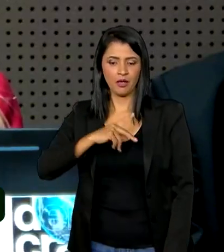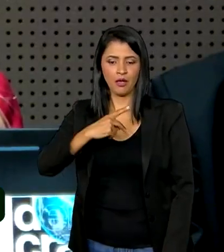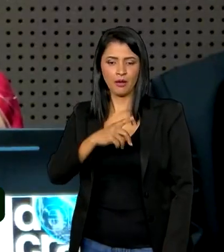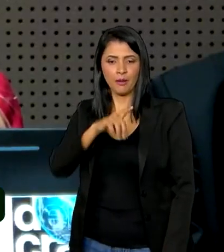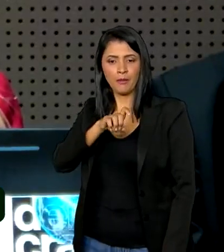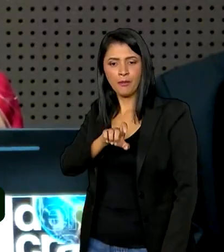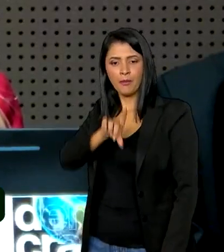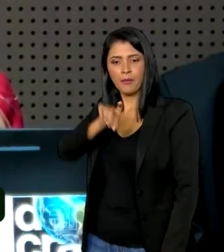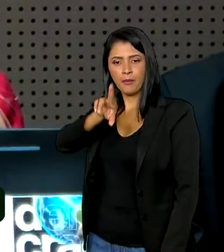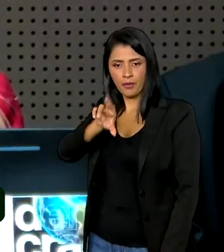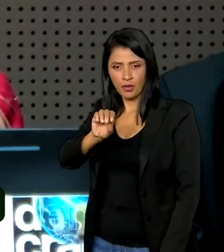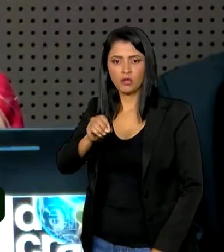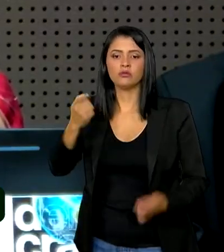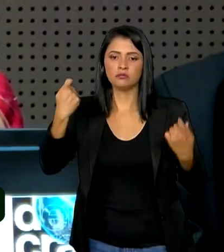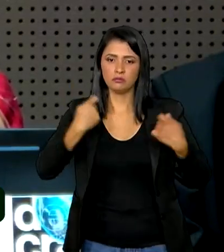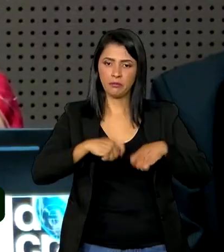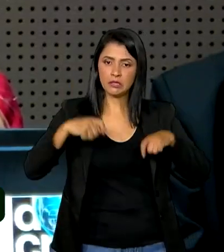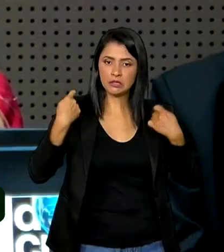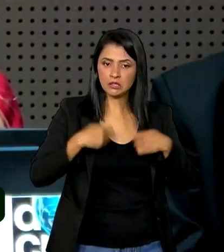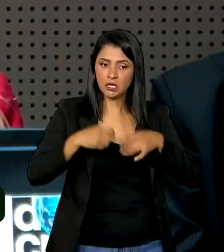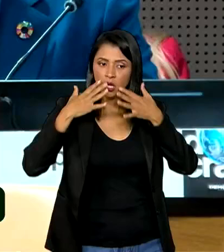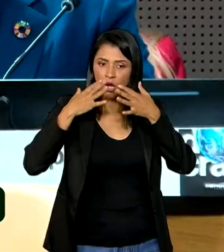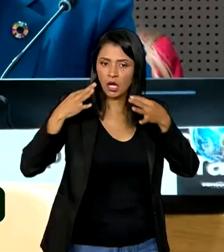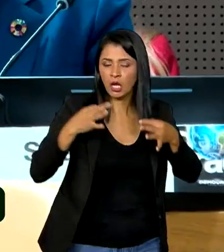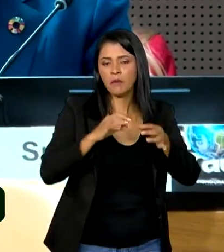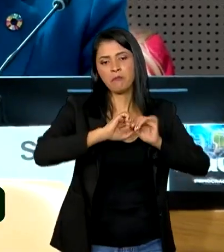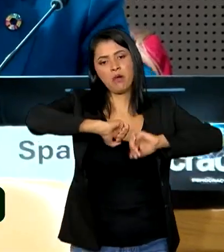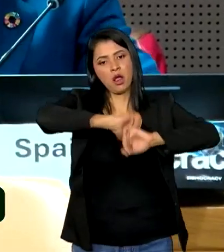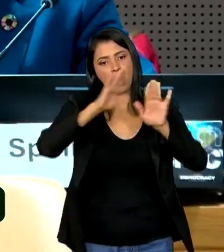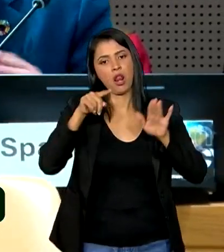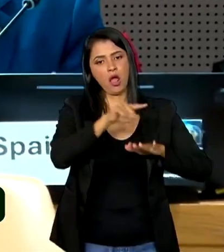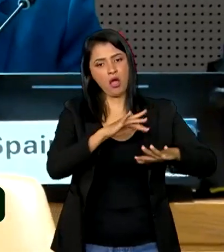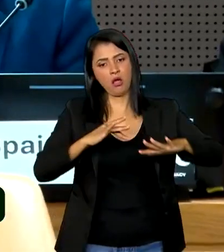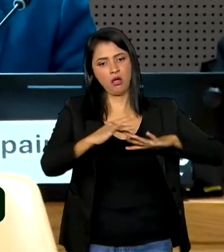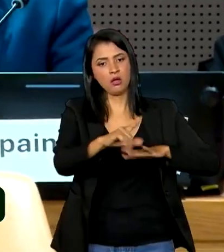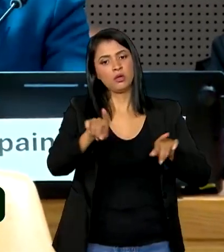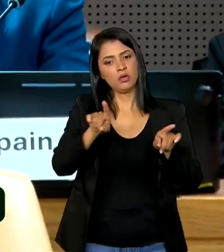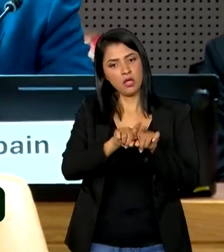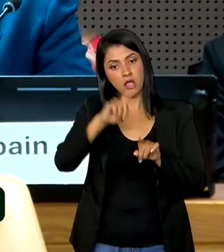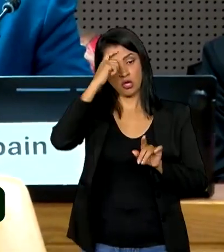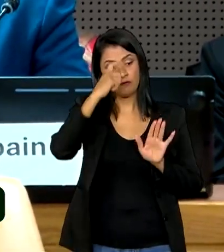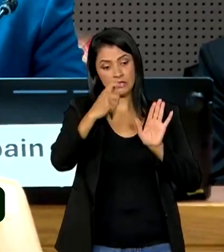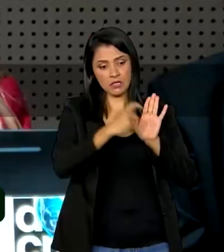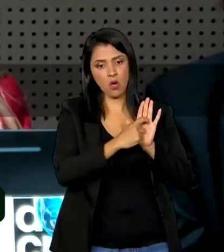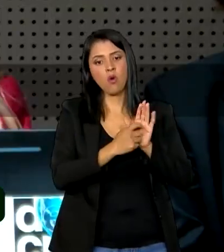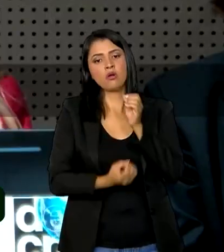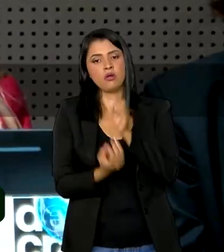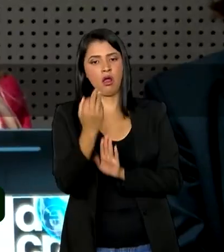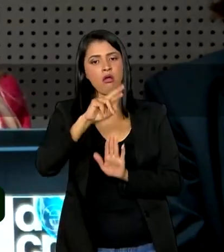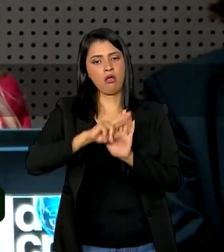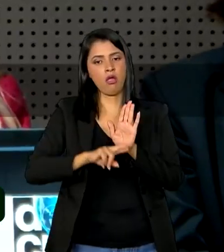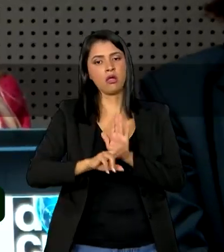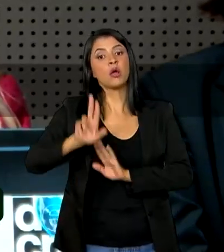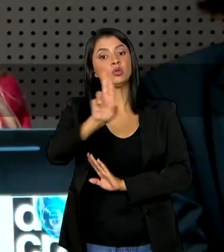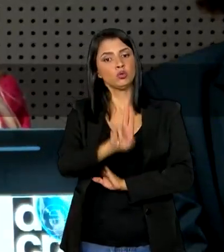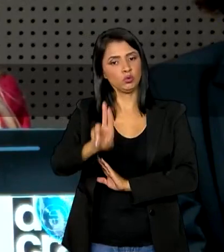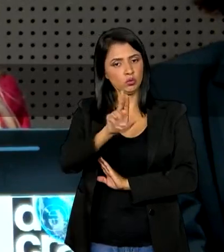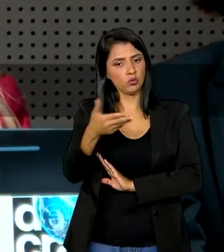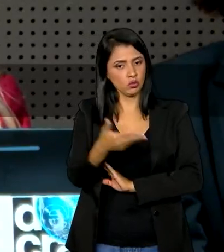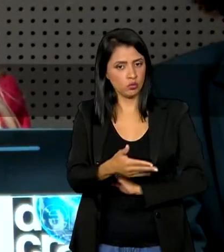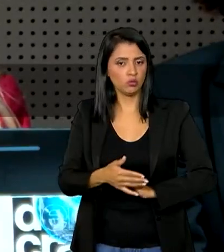da globalização, precisamos colocar a economia a serviço do povo. Isso não